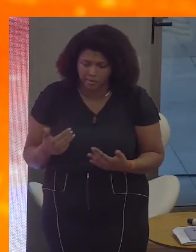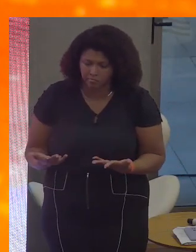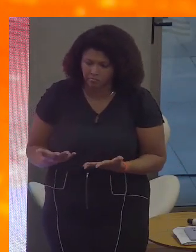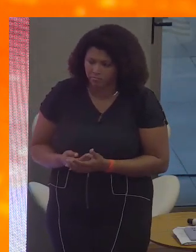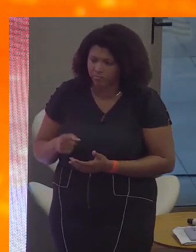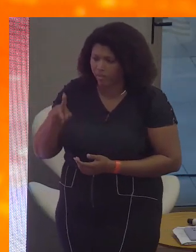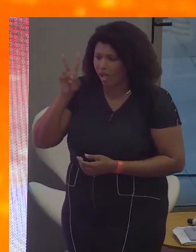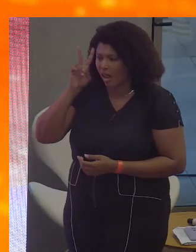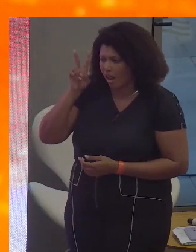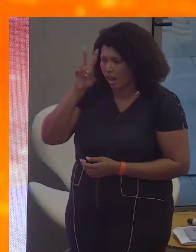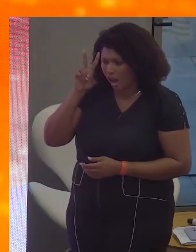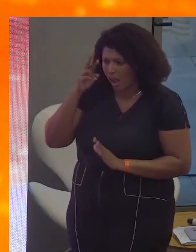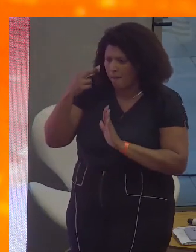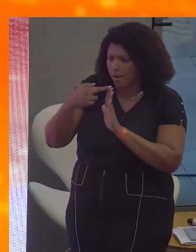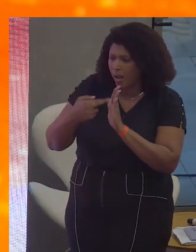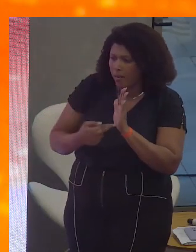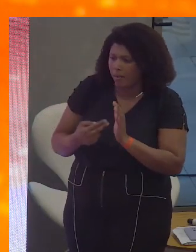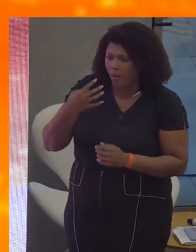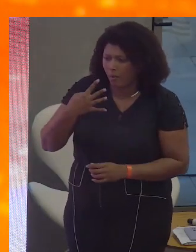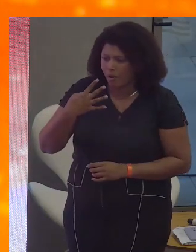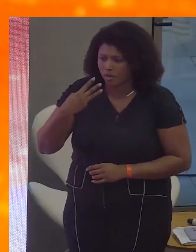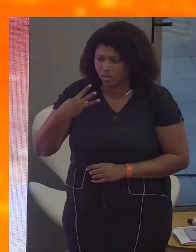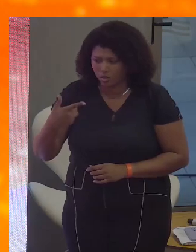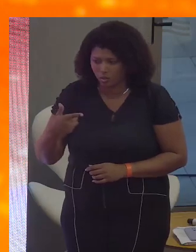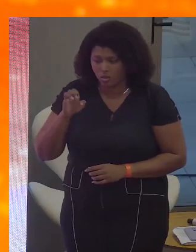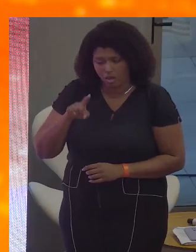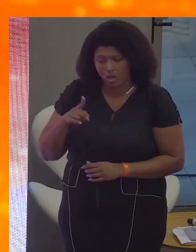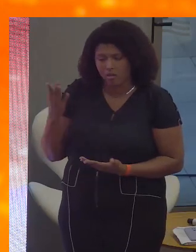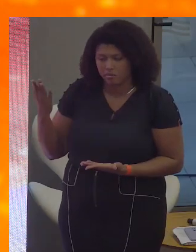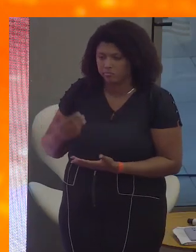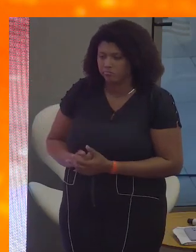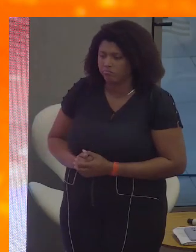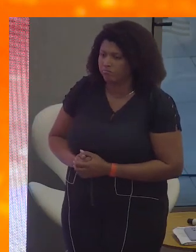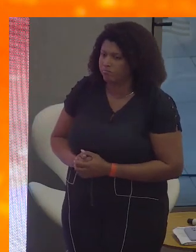Lembra que eu falei da regulamentação 432? É isso.